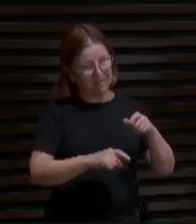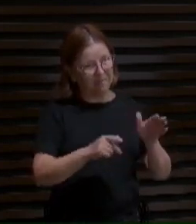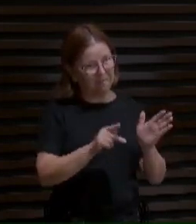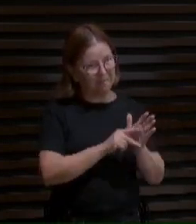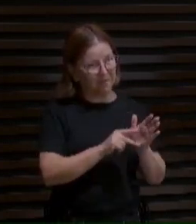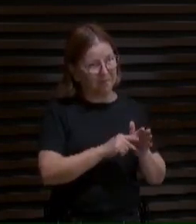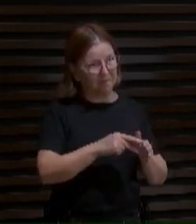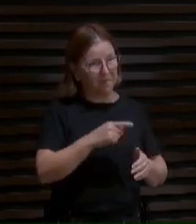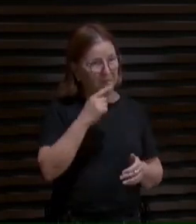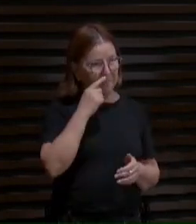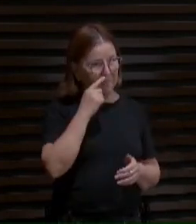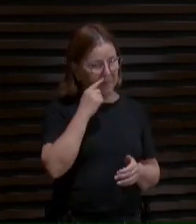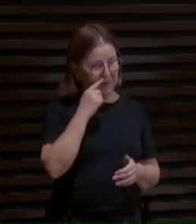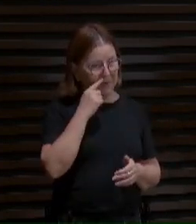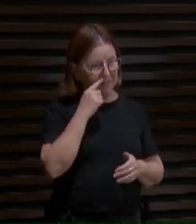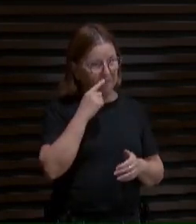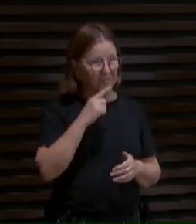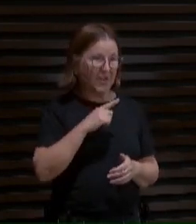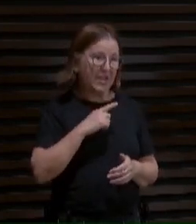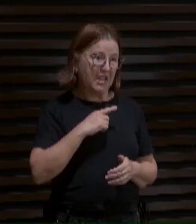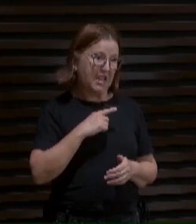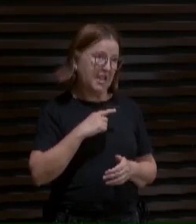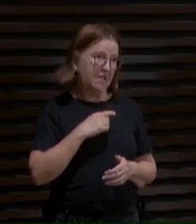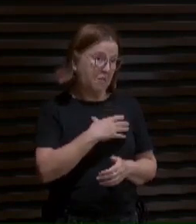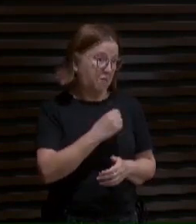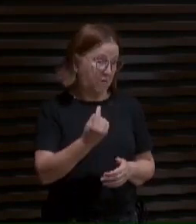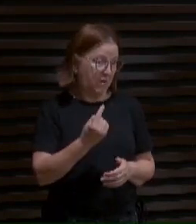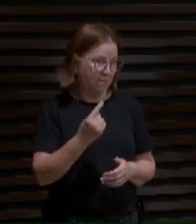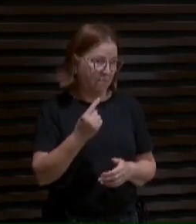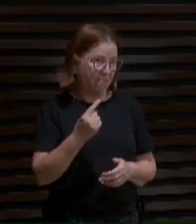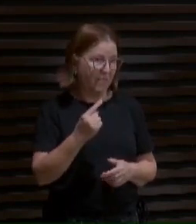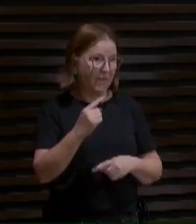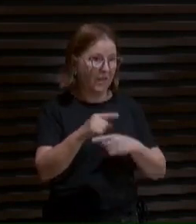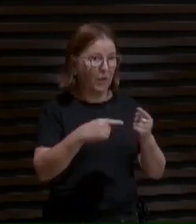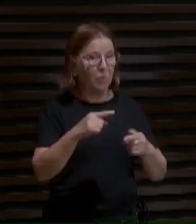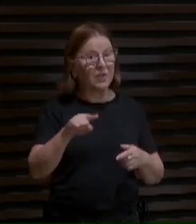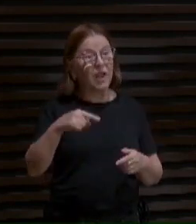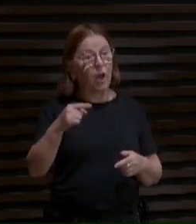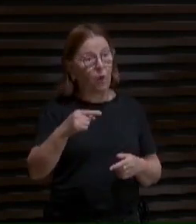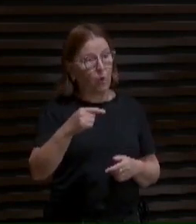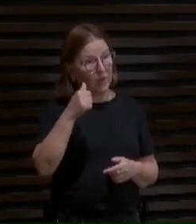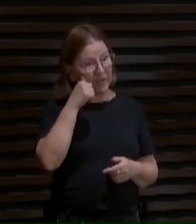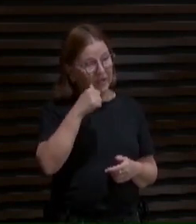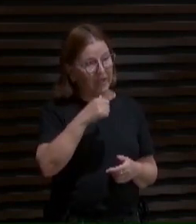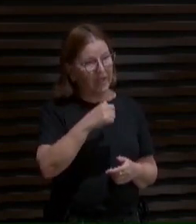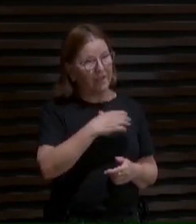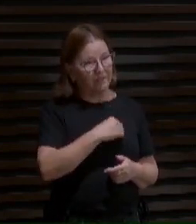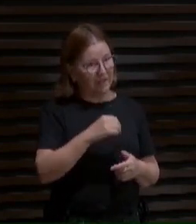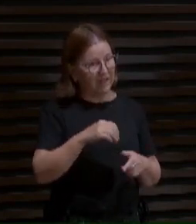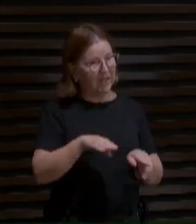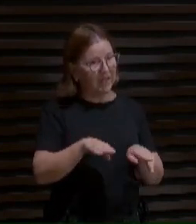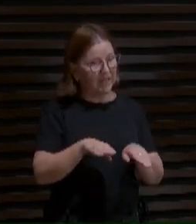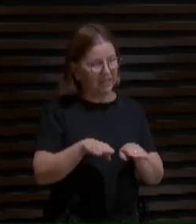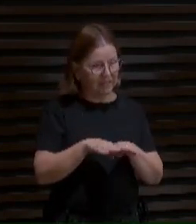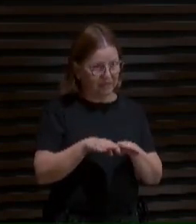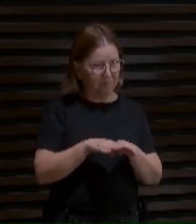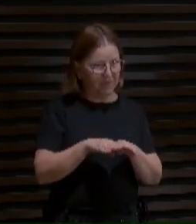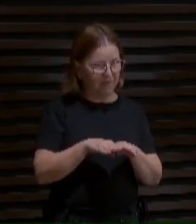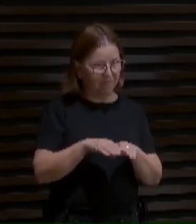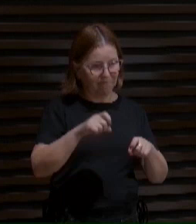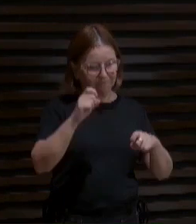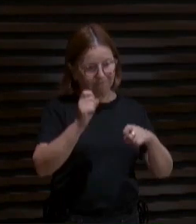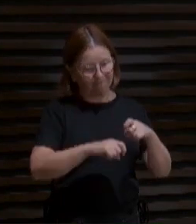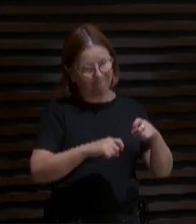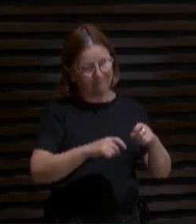outra noite e teve o amigo. Esses 2 filhos foram problemas, são problemas que nós